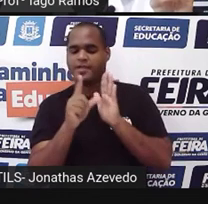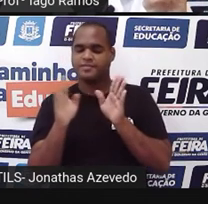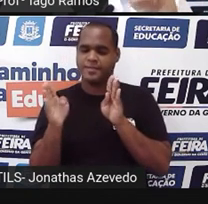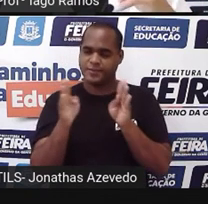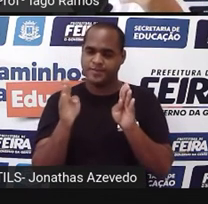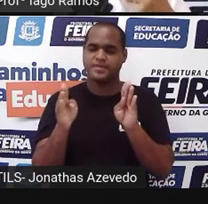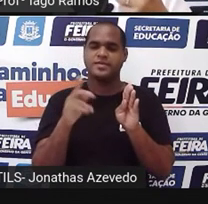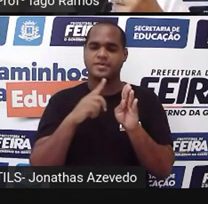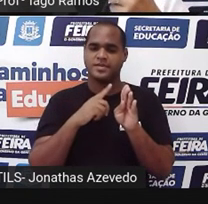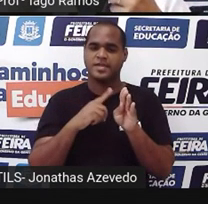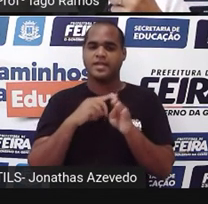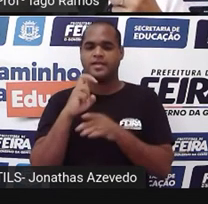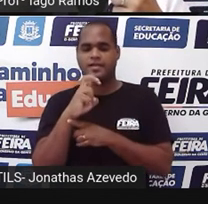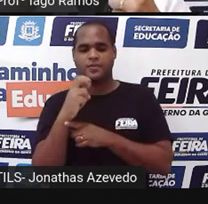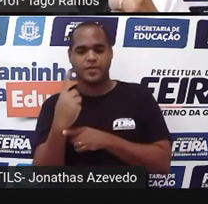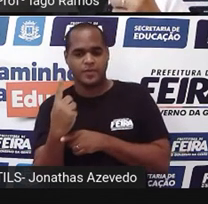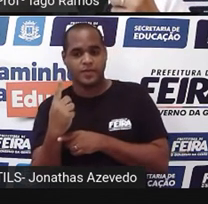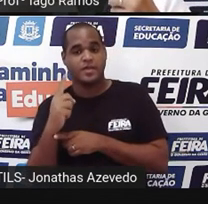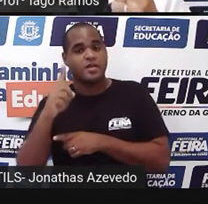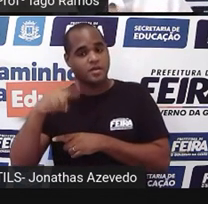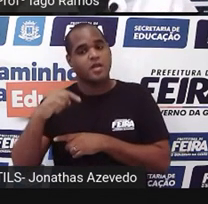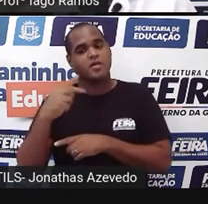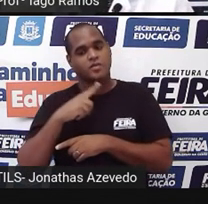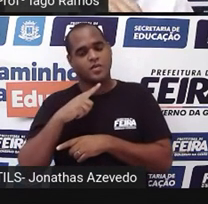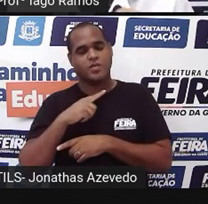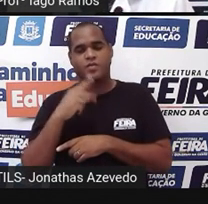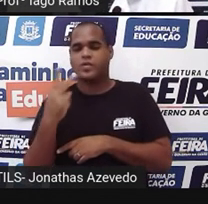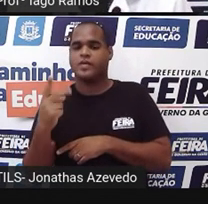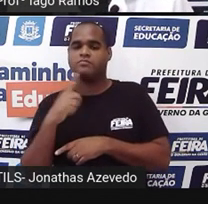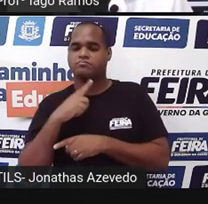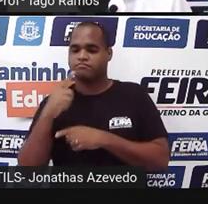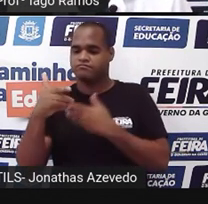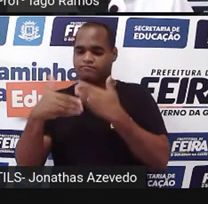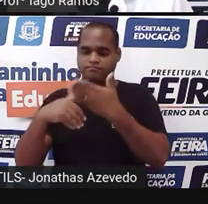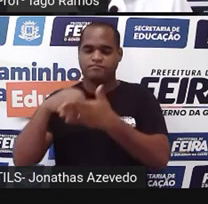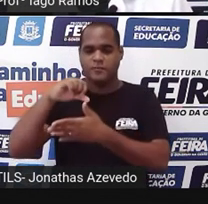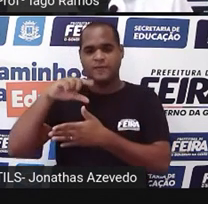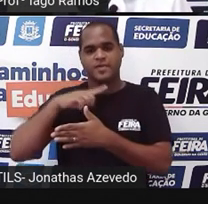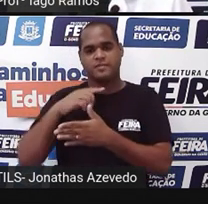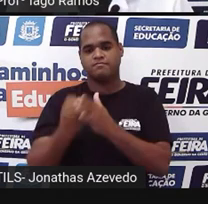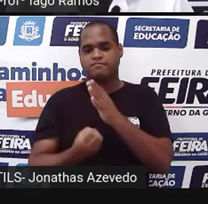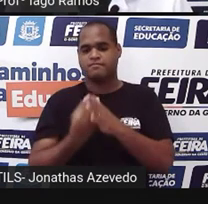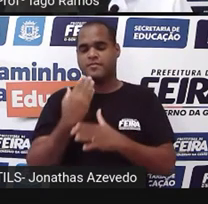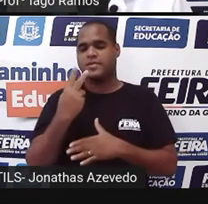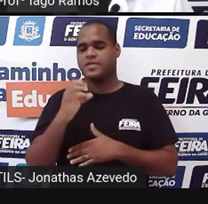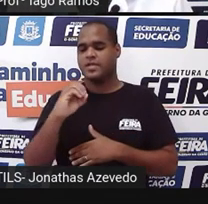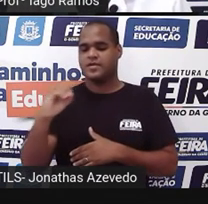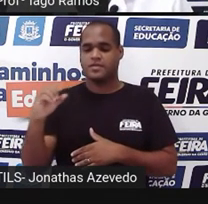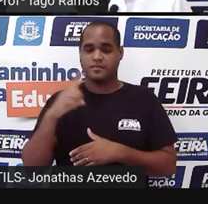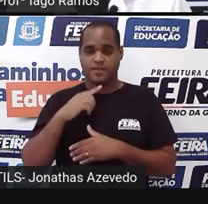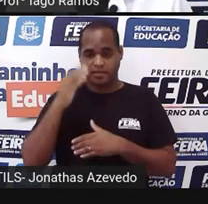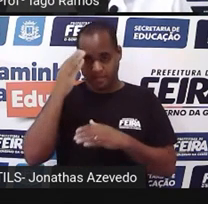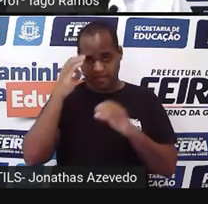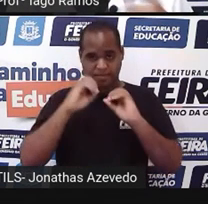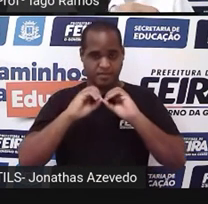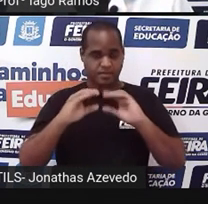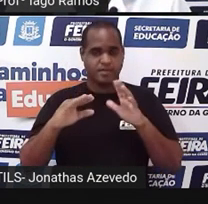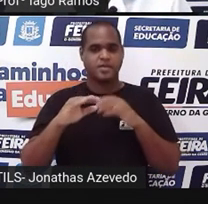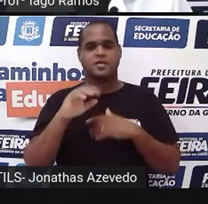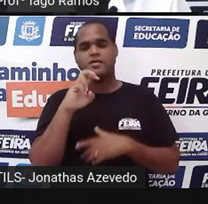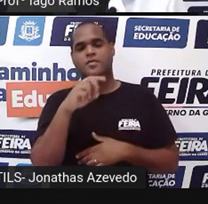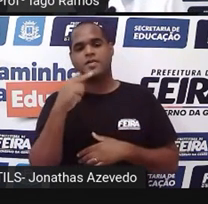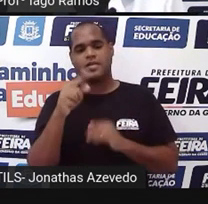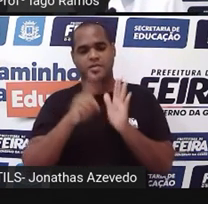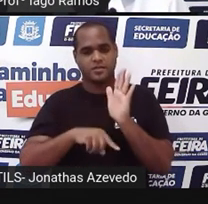antiperiodo né 51 teria dois algarismos ali depois do nome apareceria dois zeros tá bom só para você entender é um